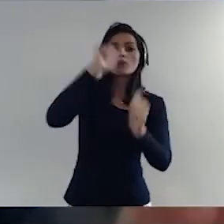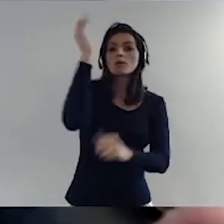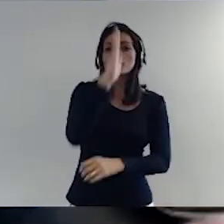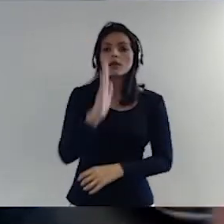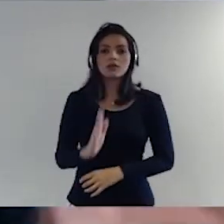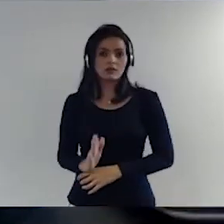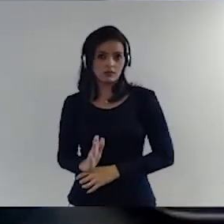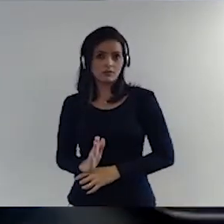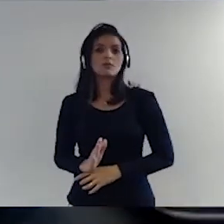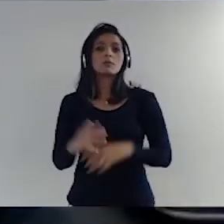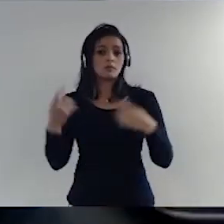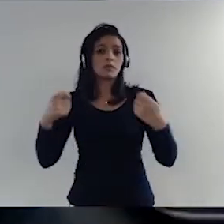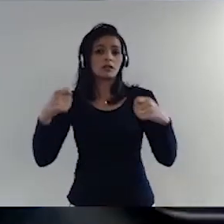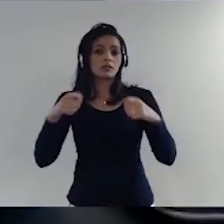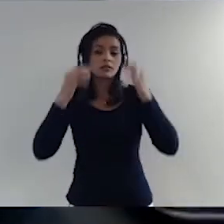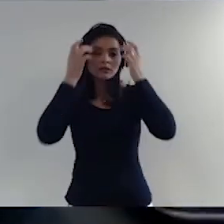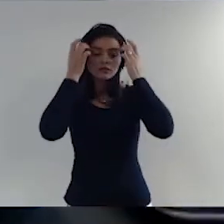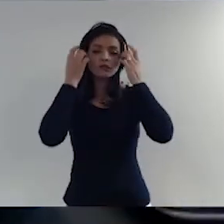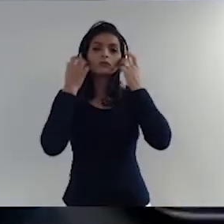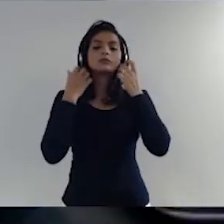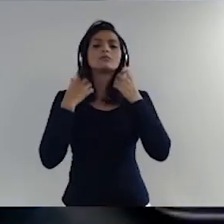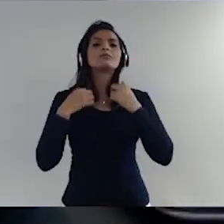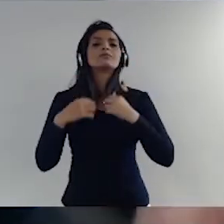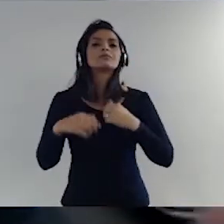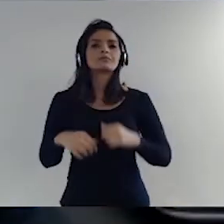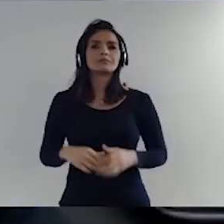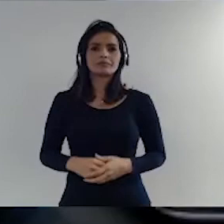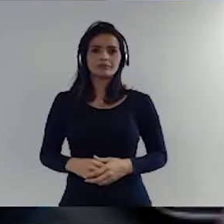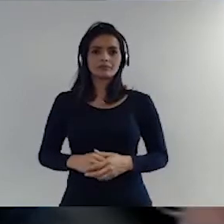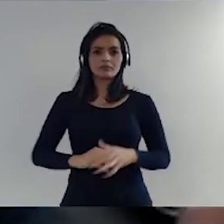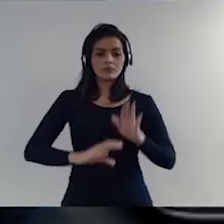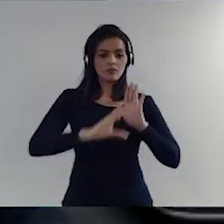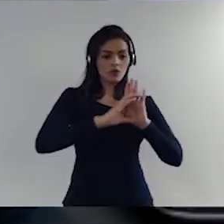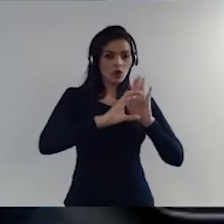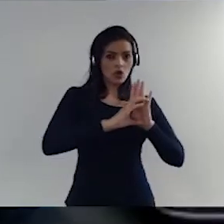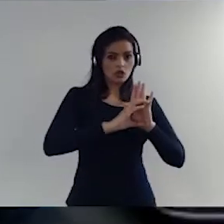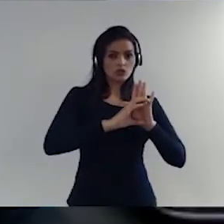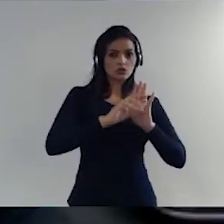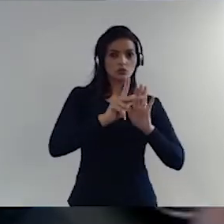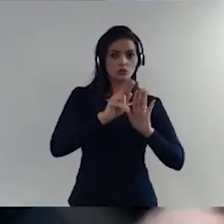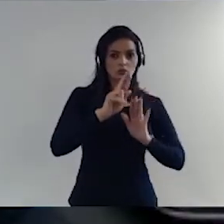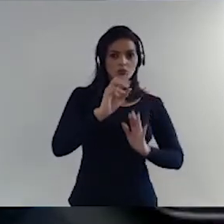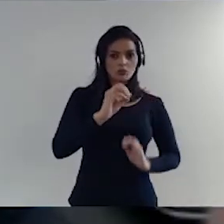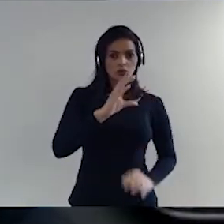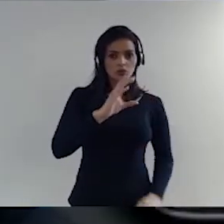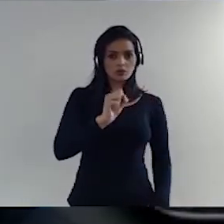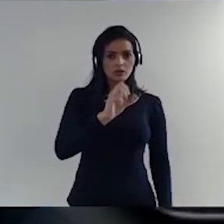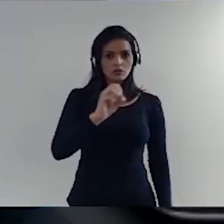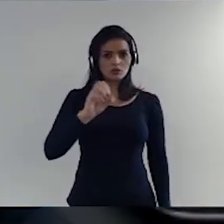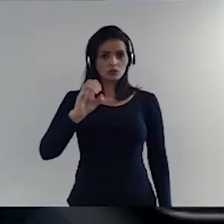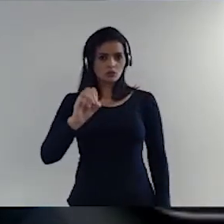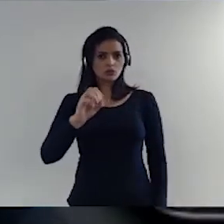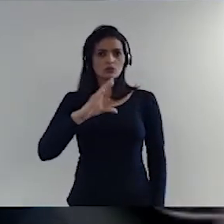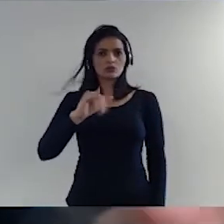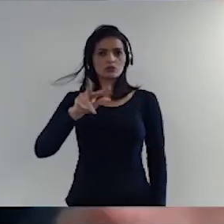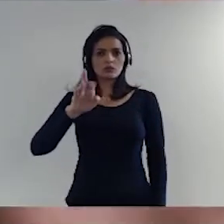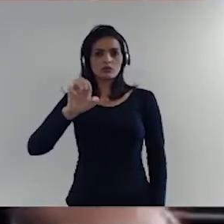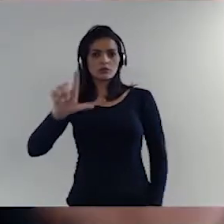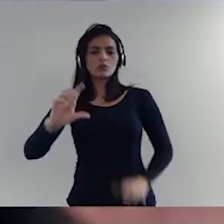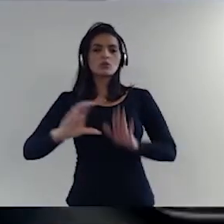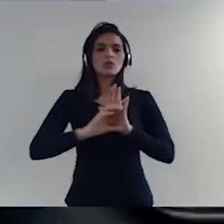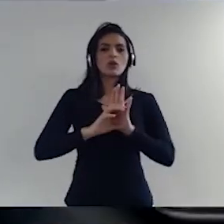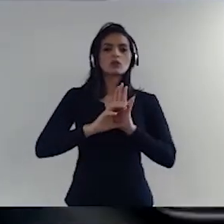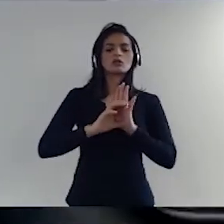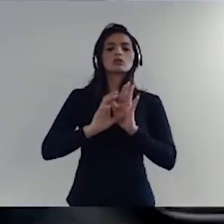âmbito da nossa legislação processual. É o Código de Processo Civil, é o Código de Processo Penal